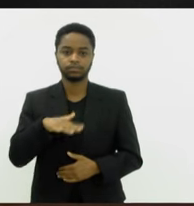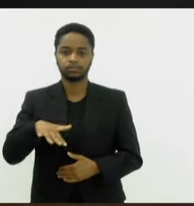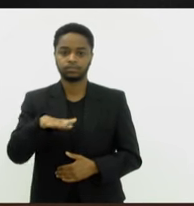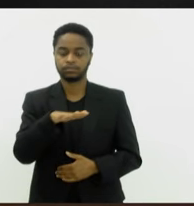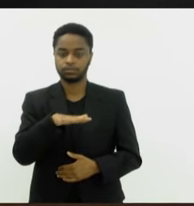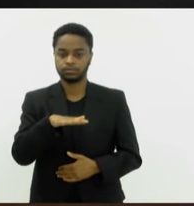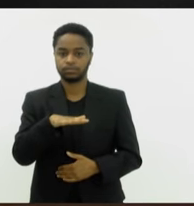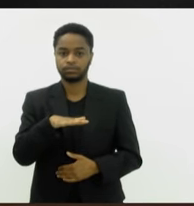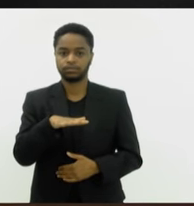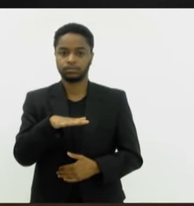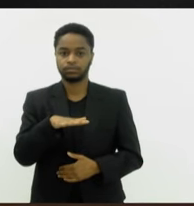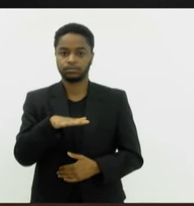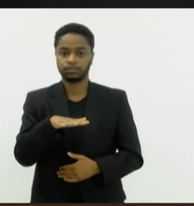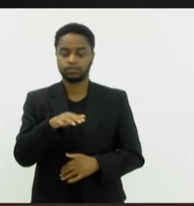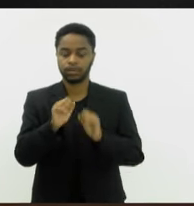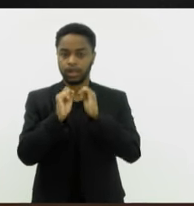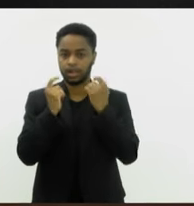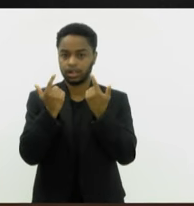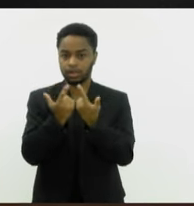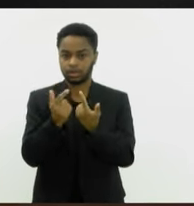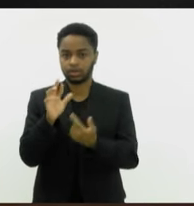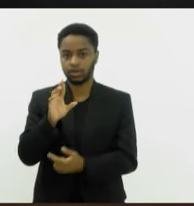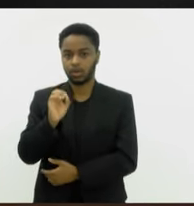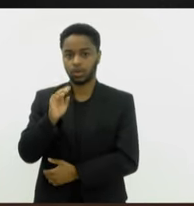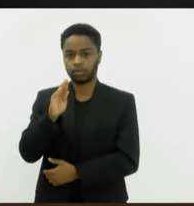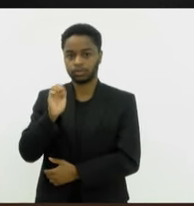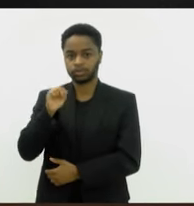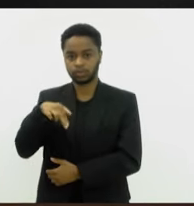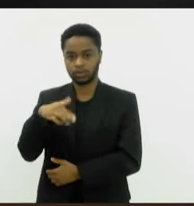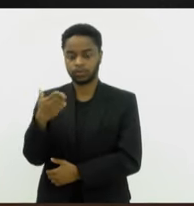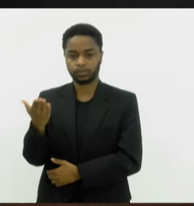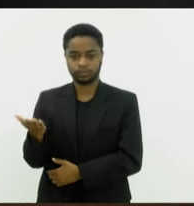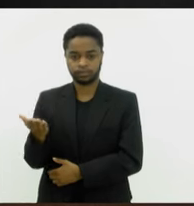procurador-geral da alerge o Dr Robson